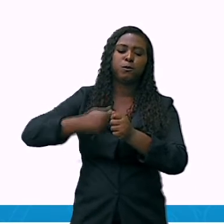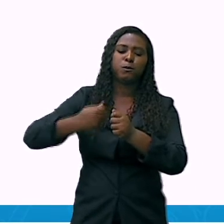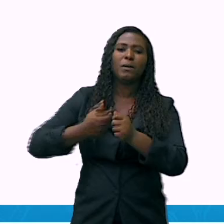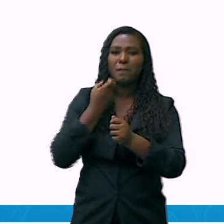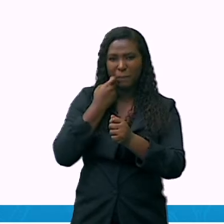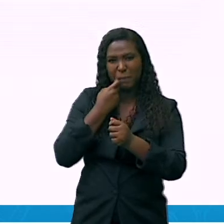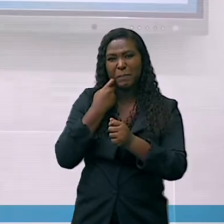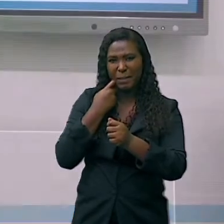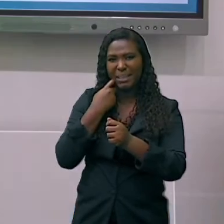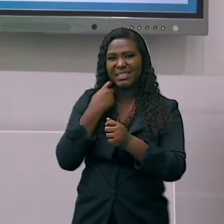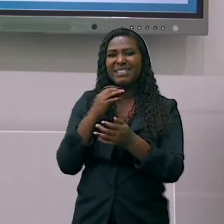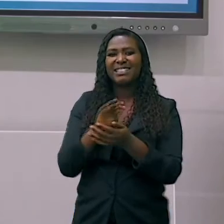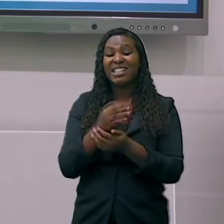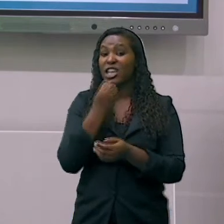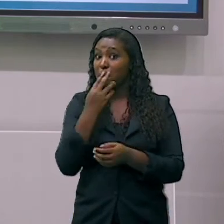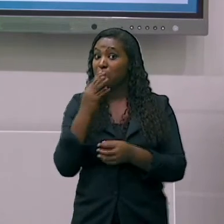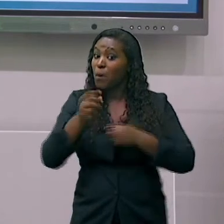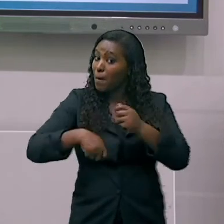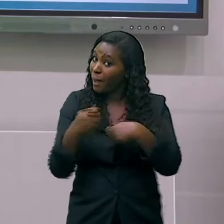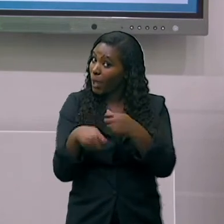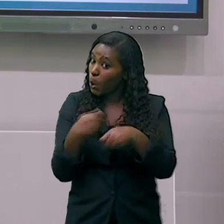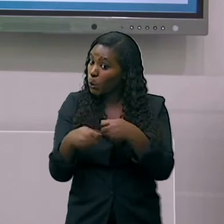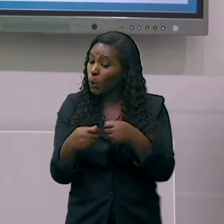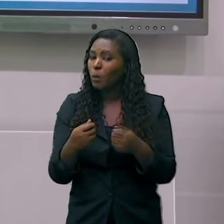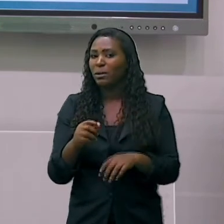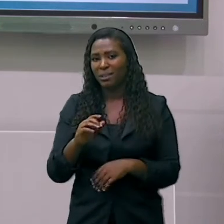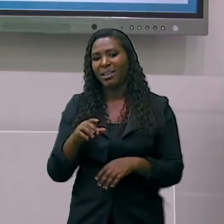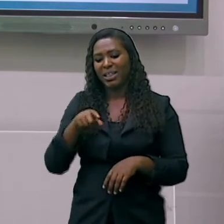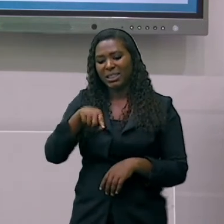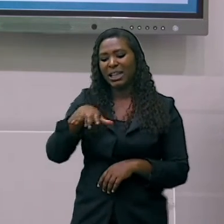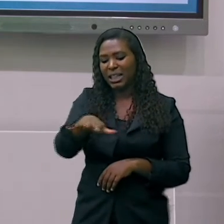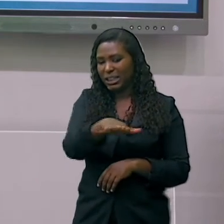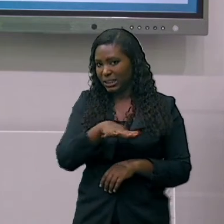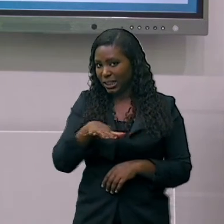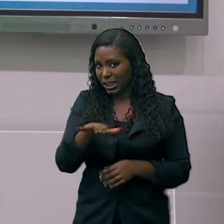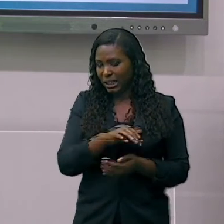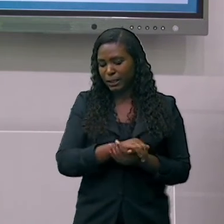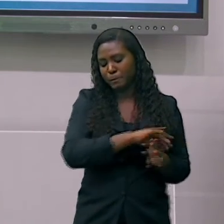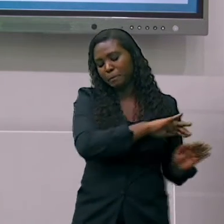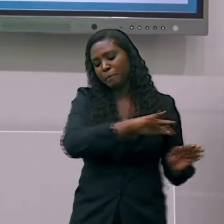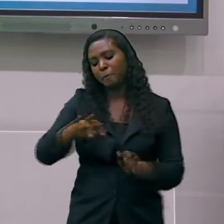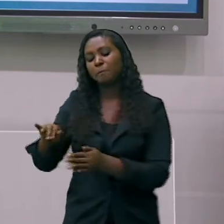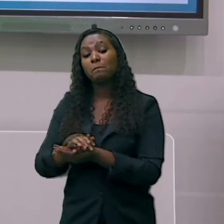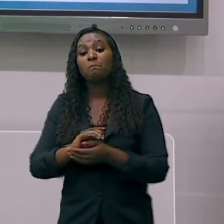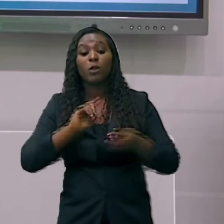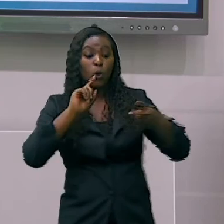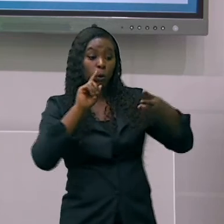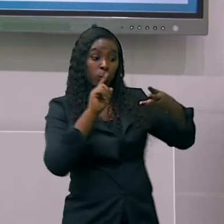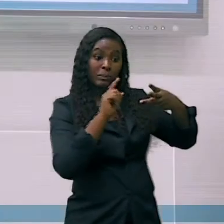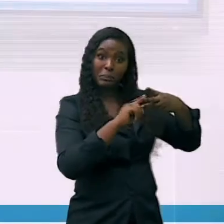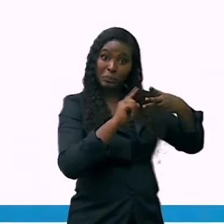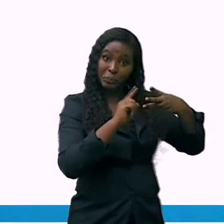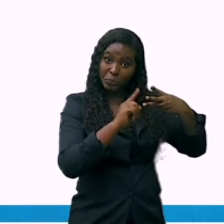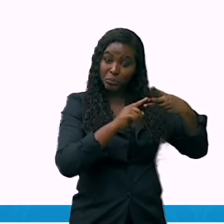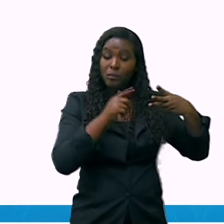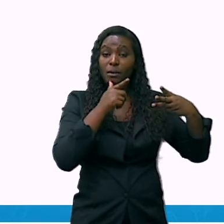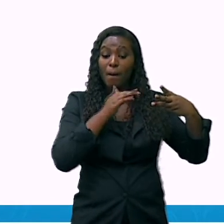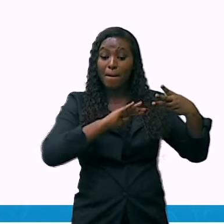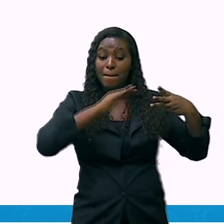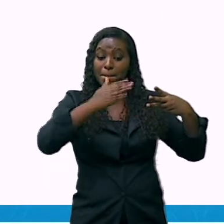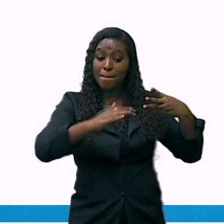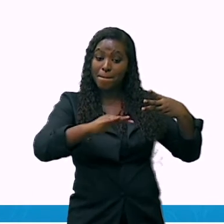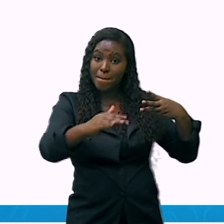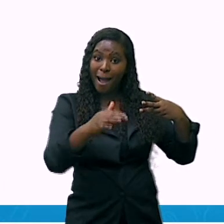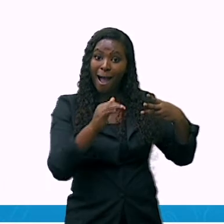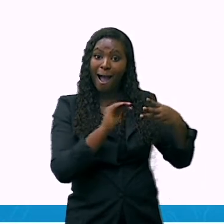local. O próximo é o mar interior. Note que ele apresenta